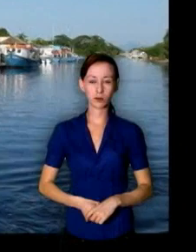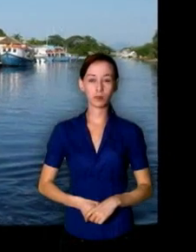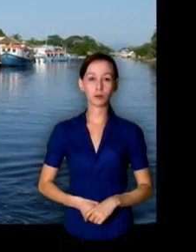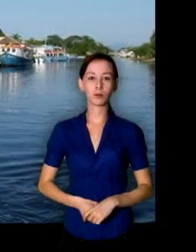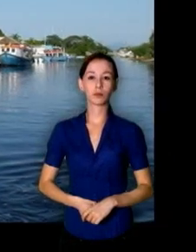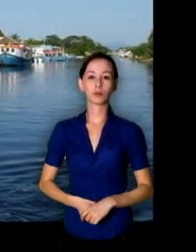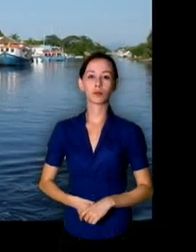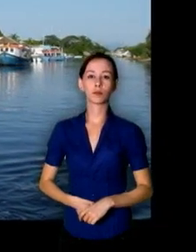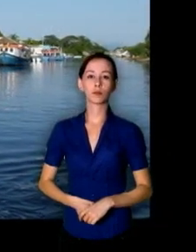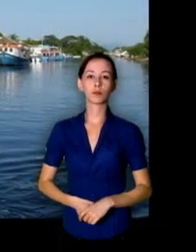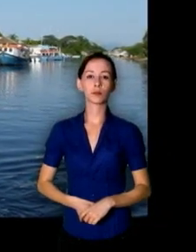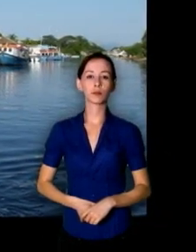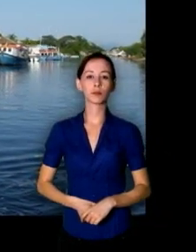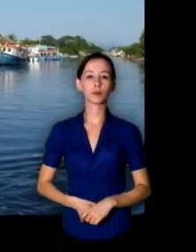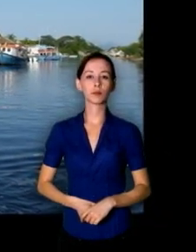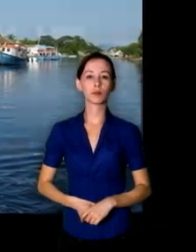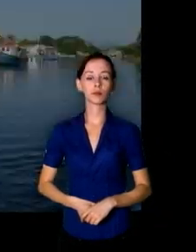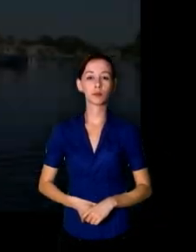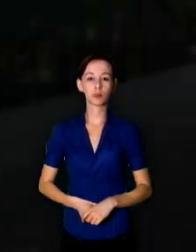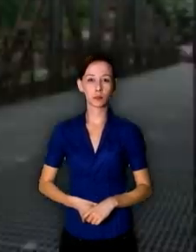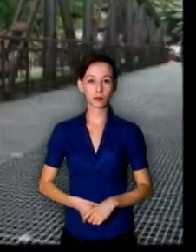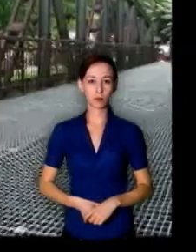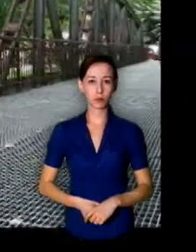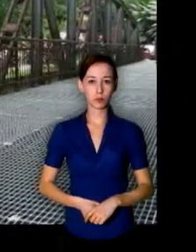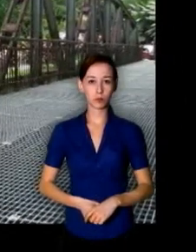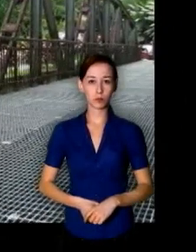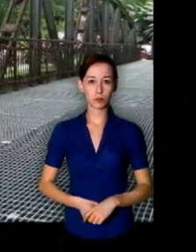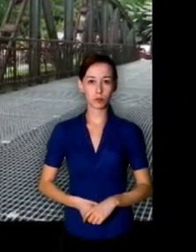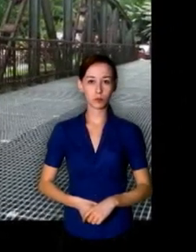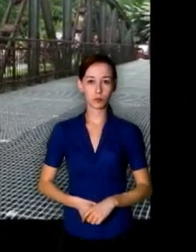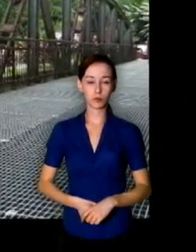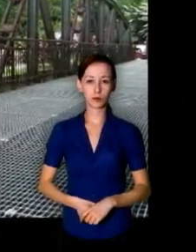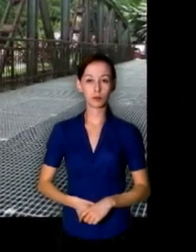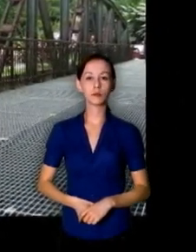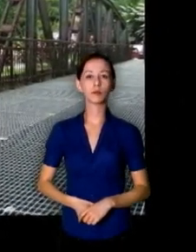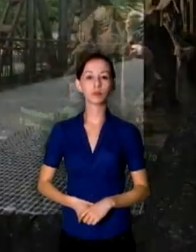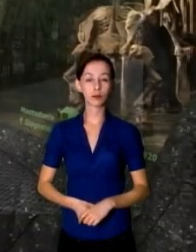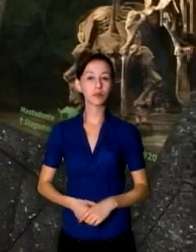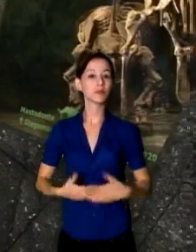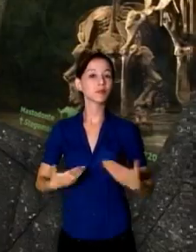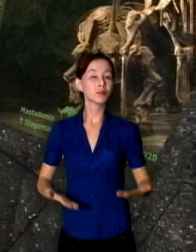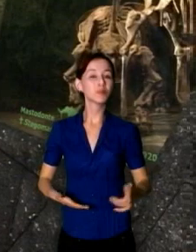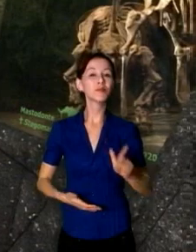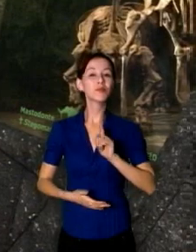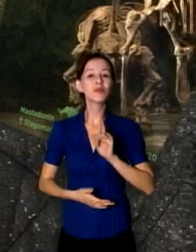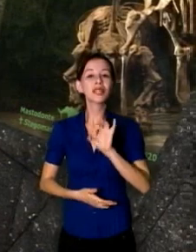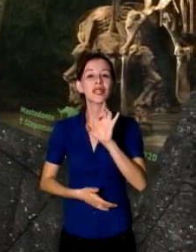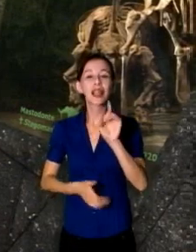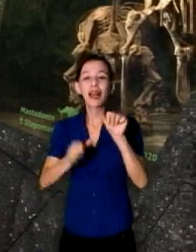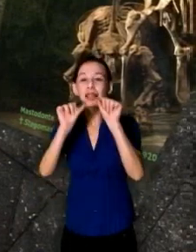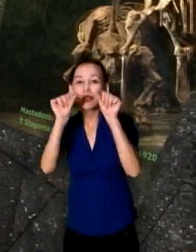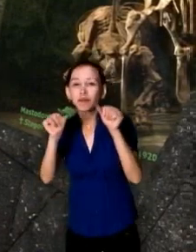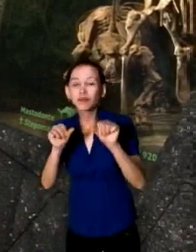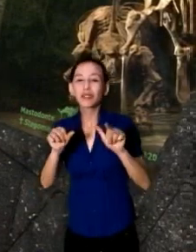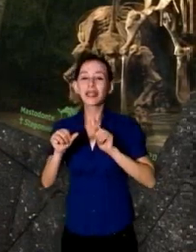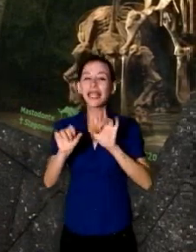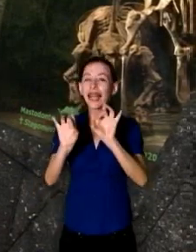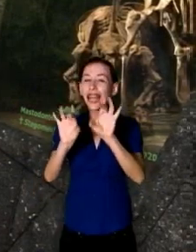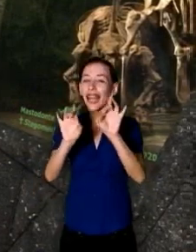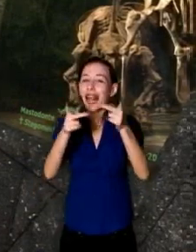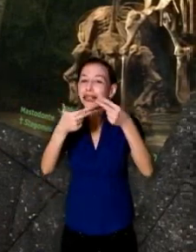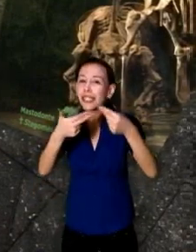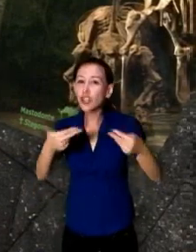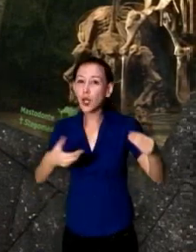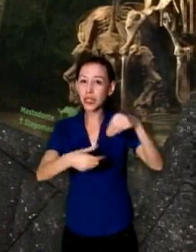A atrás de cada peça, de cada acervo, você